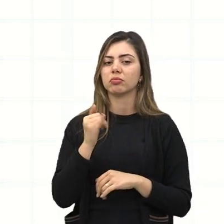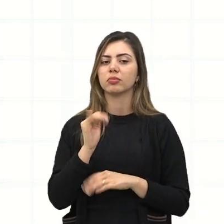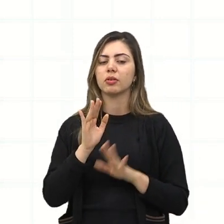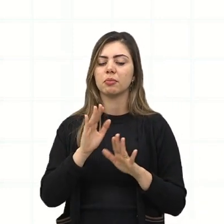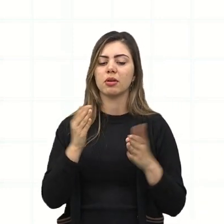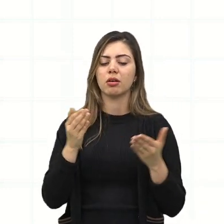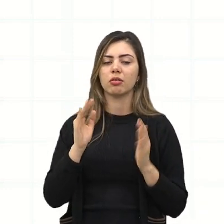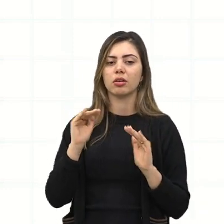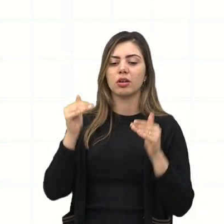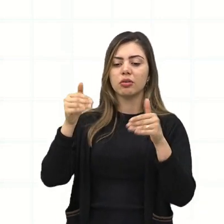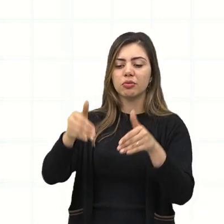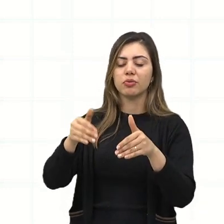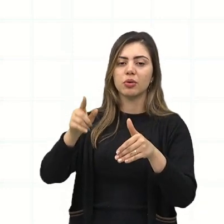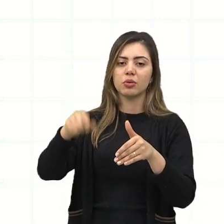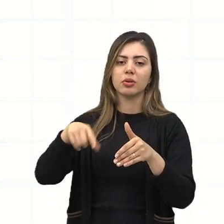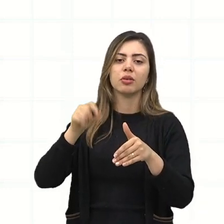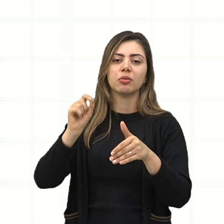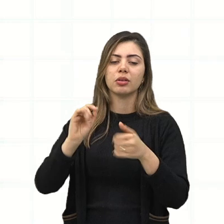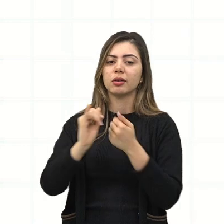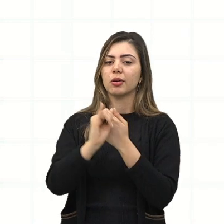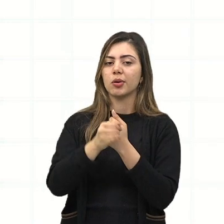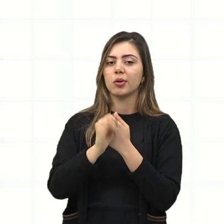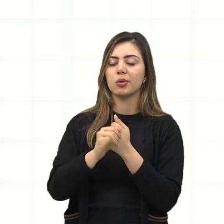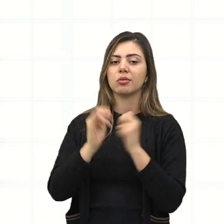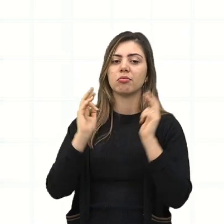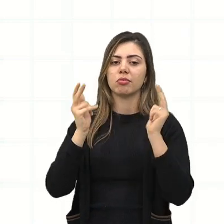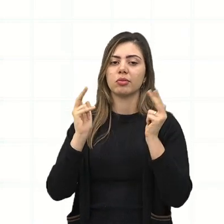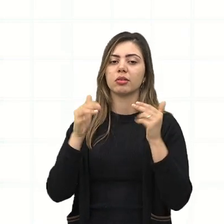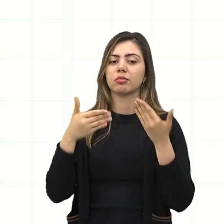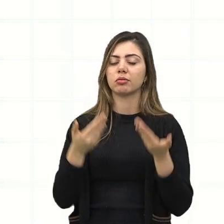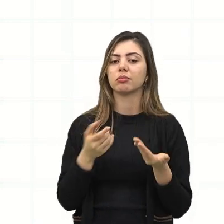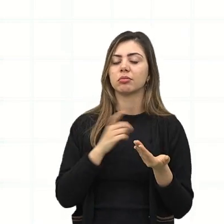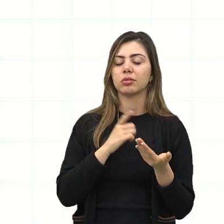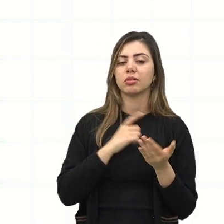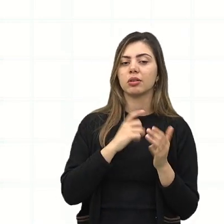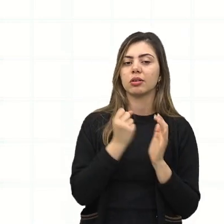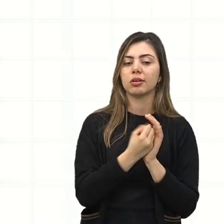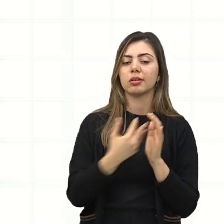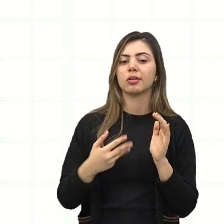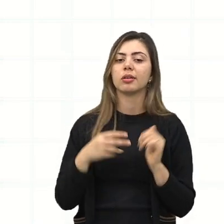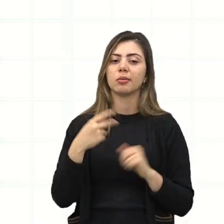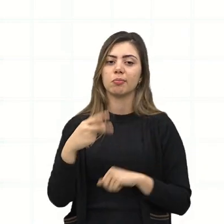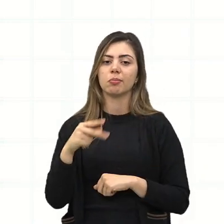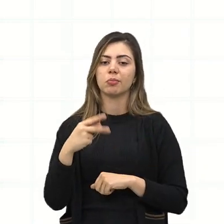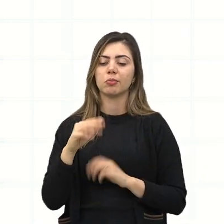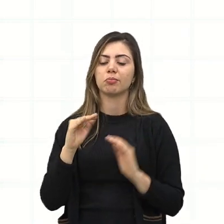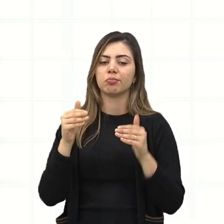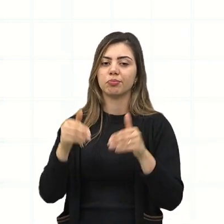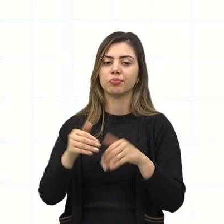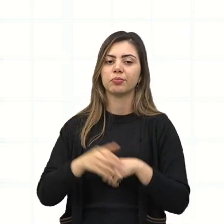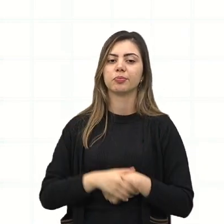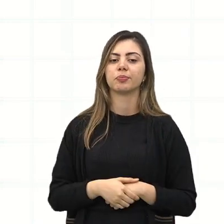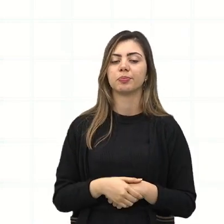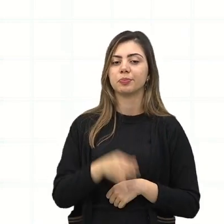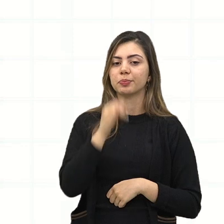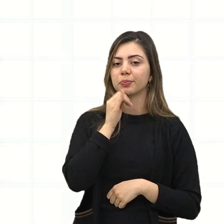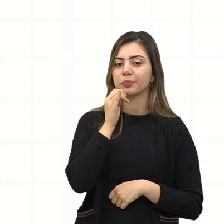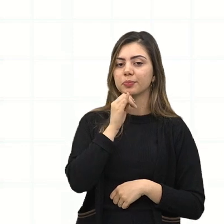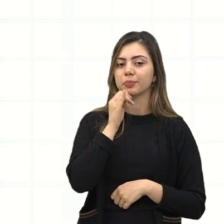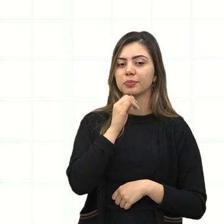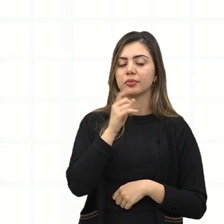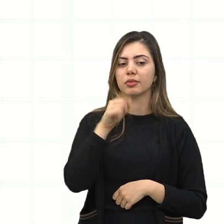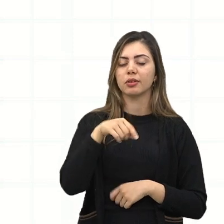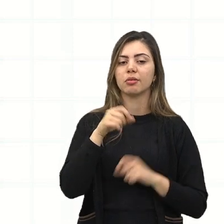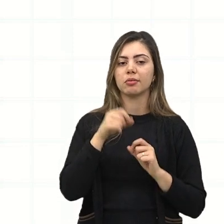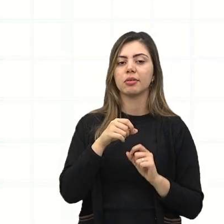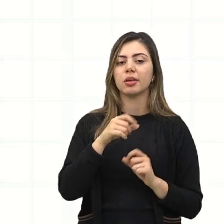na crônica de aventura, a gente tem elementos que são trabalhados de formas muito específicas. Então, no caso do protagonista, que é um